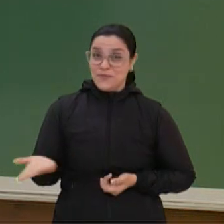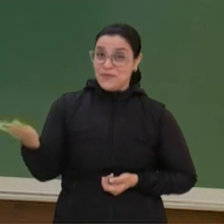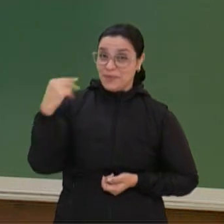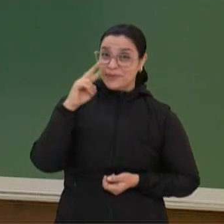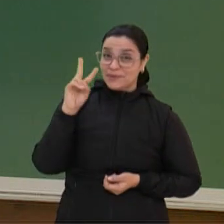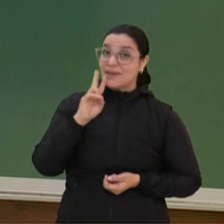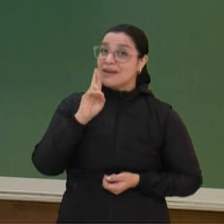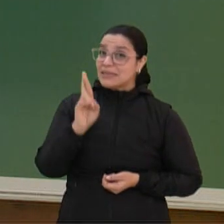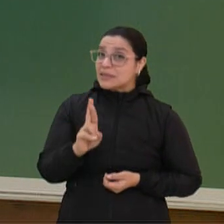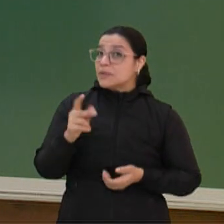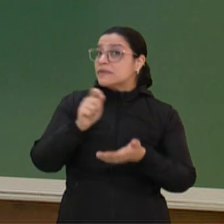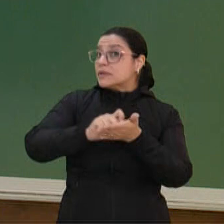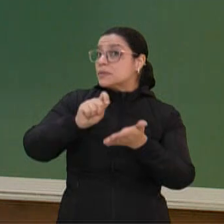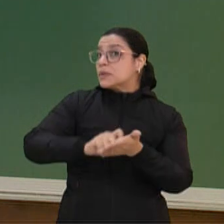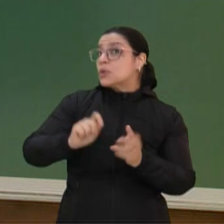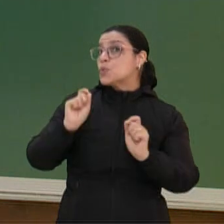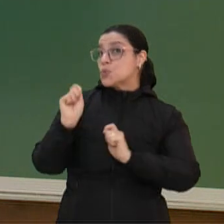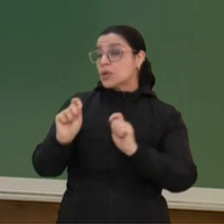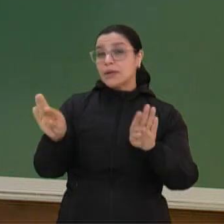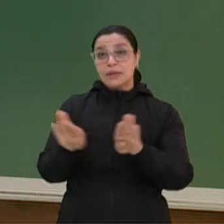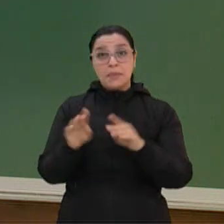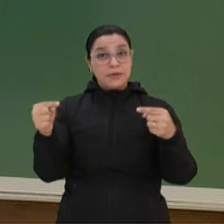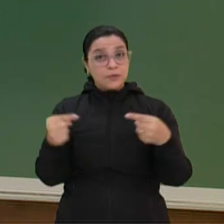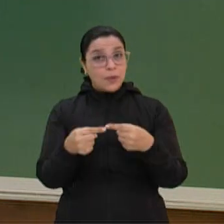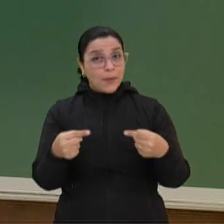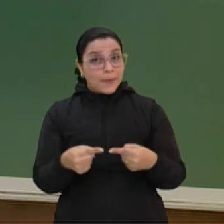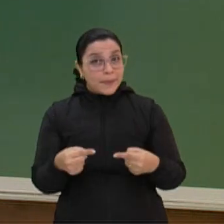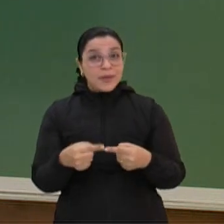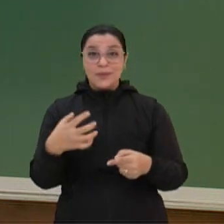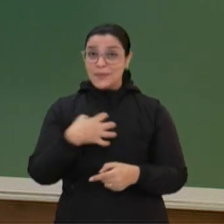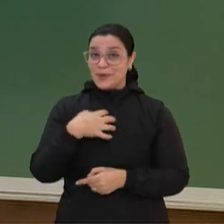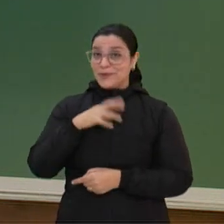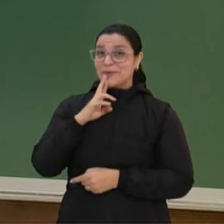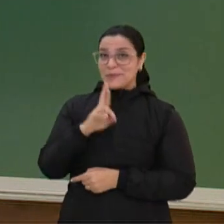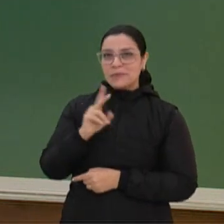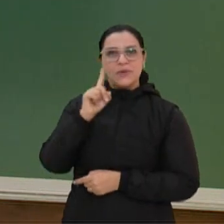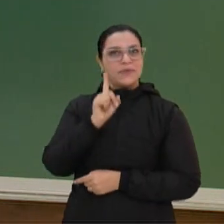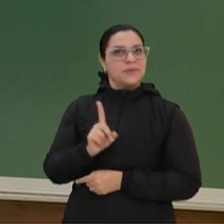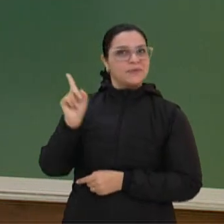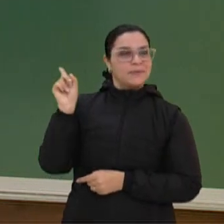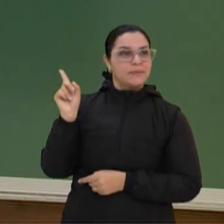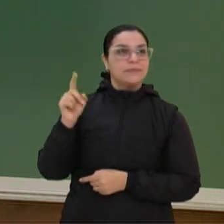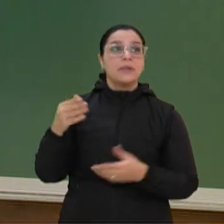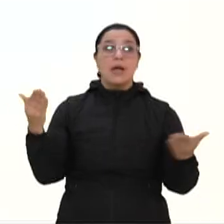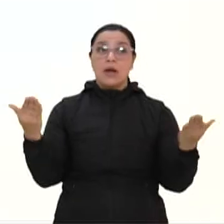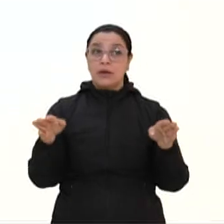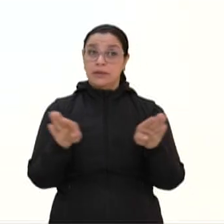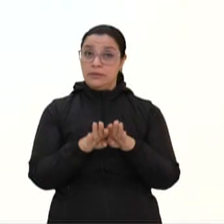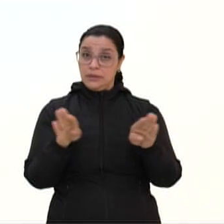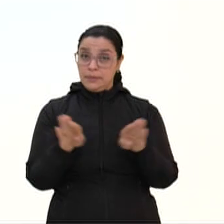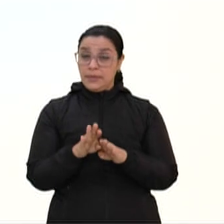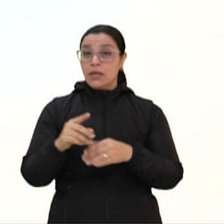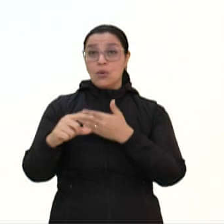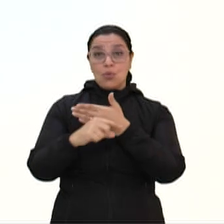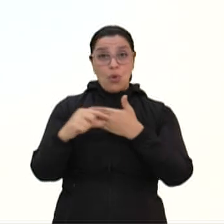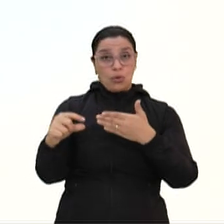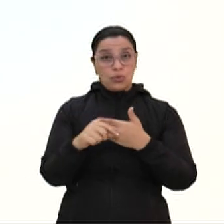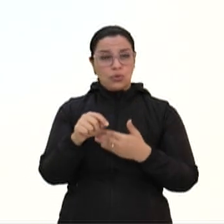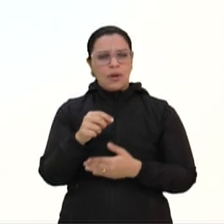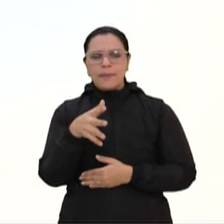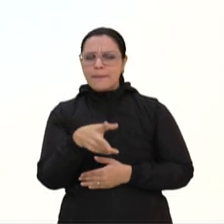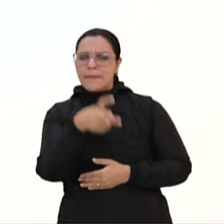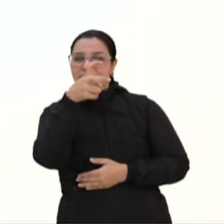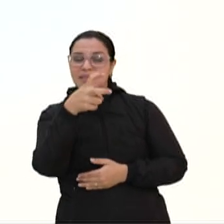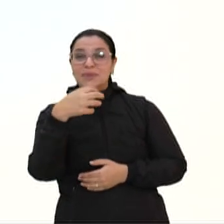Vamos lá ver o que você anotou, se está parecido com o meu, vamos ver? Ele se inspirou na realidade